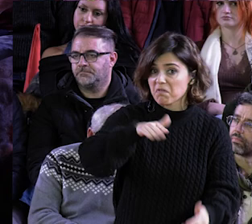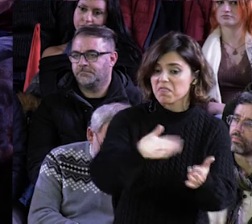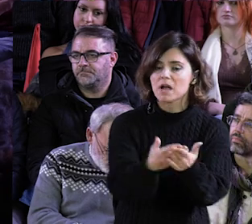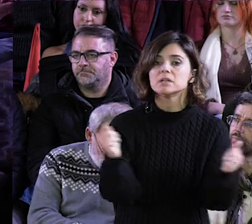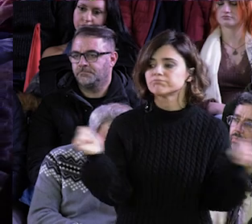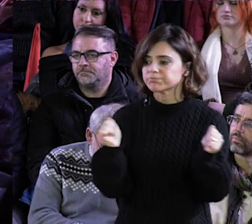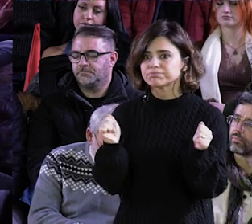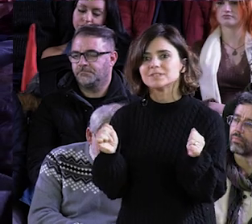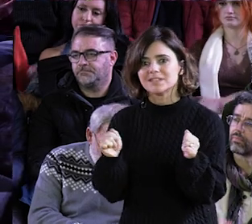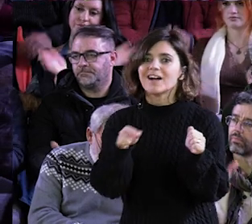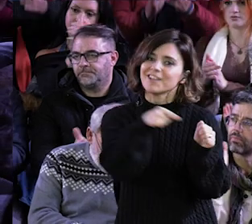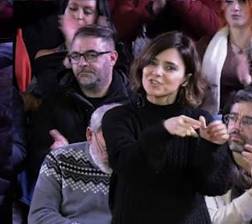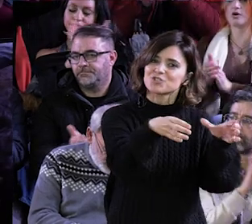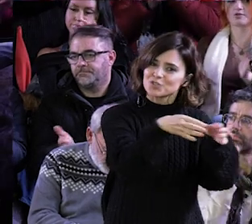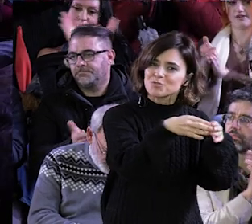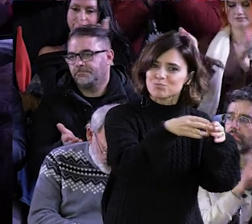estes senhores da elite.